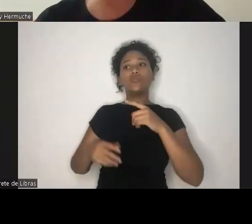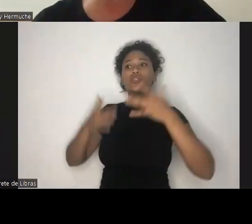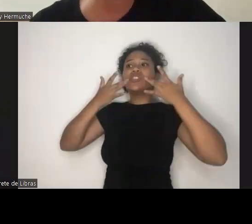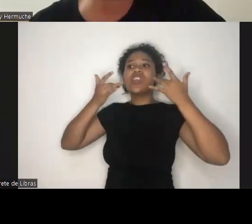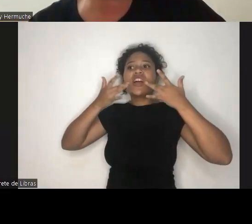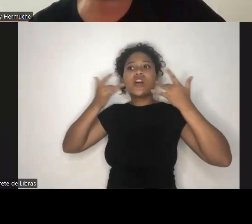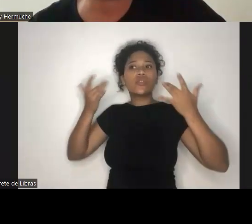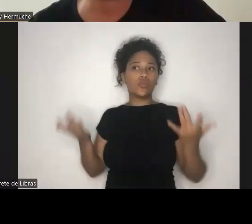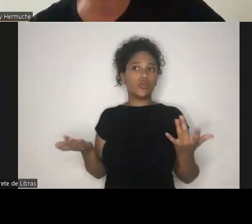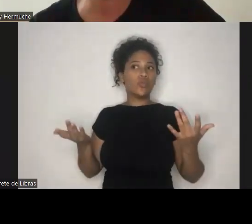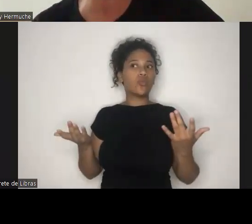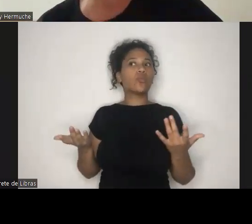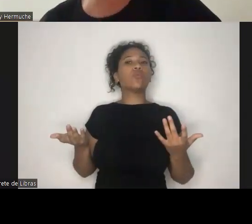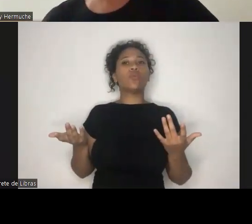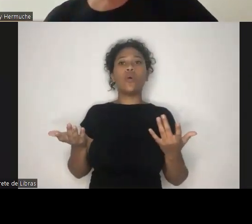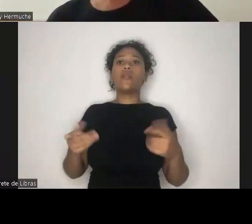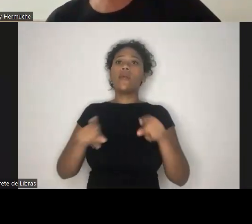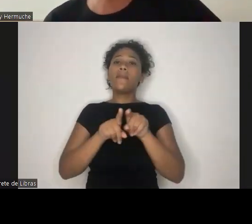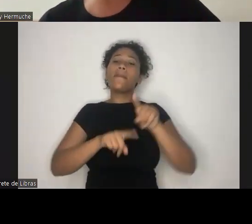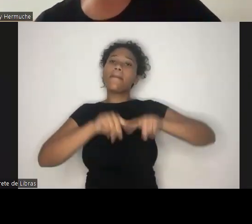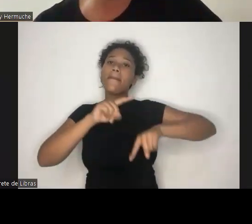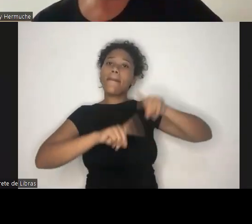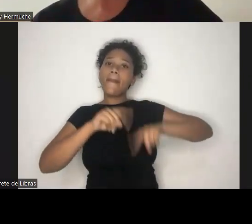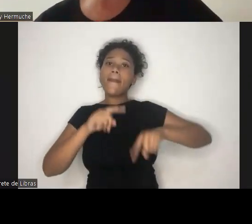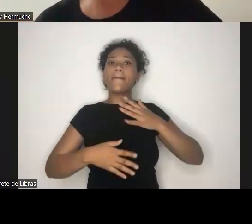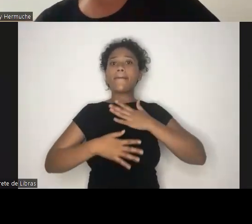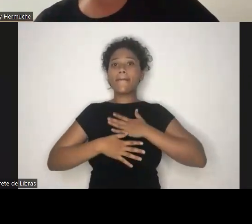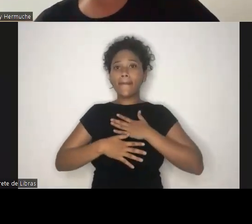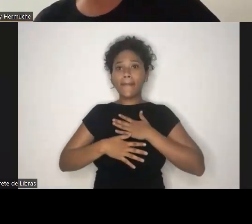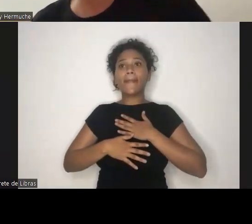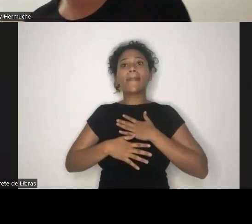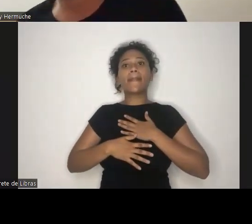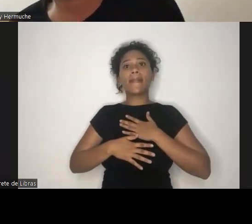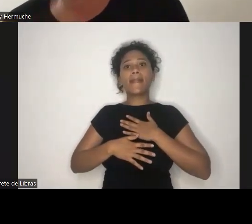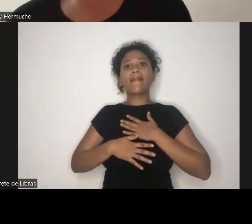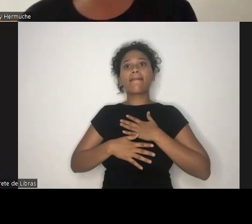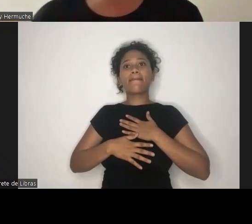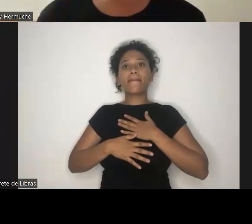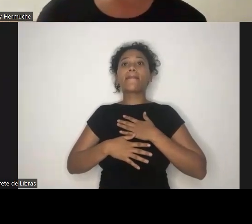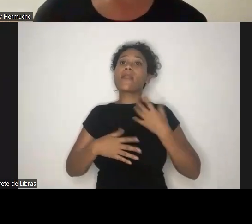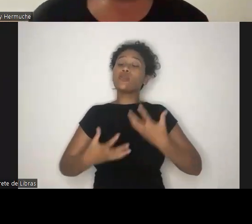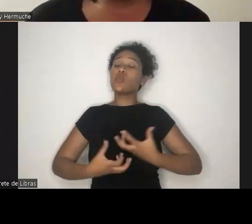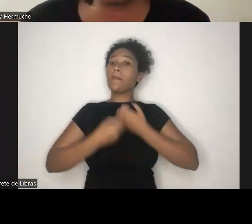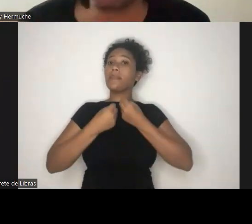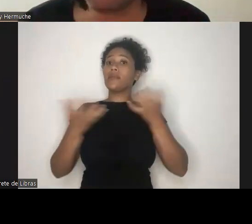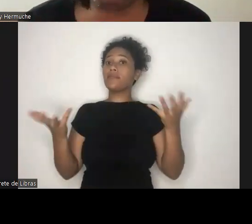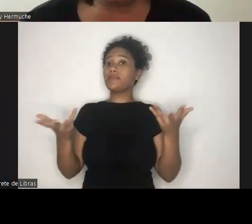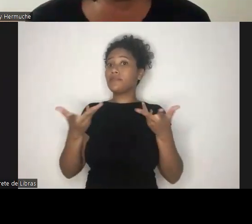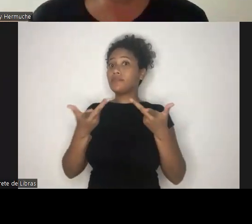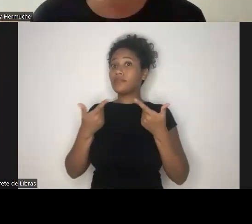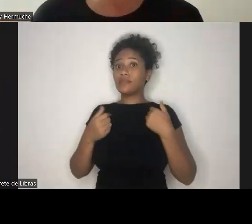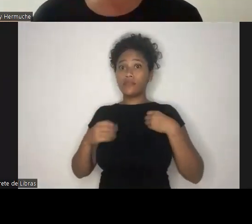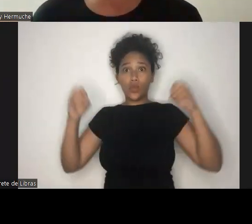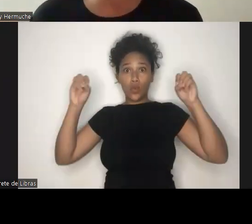antes de fazer o material gosto de ver o material reagindo e a gente tem surpresas incríveis né No dia que a gente acendeu essa luz